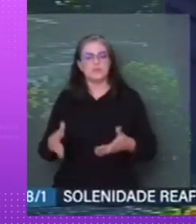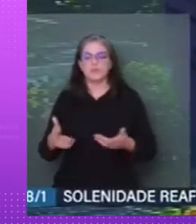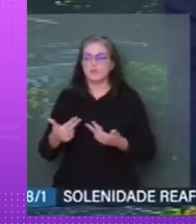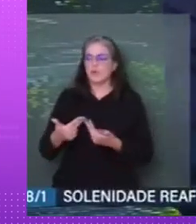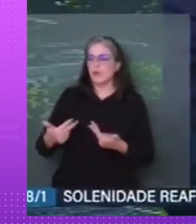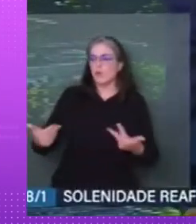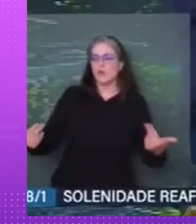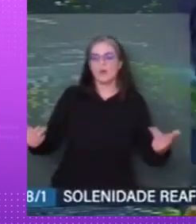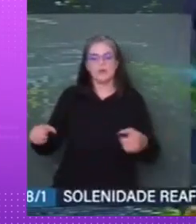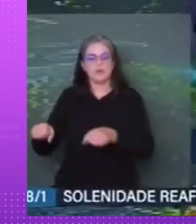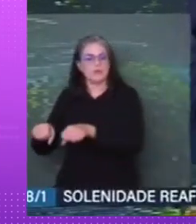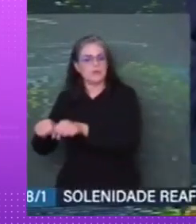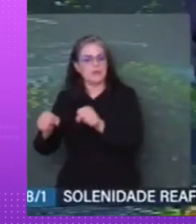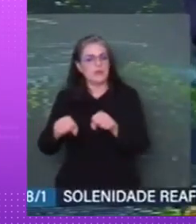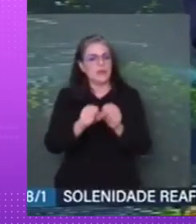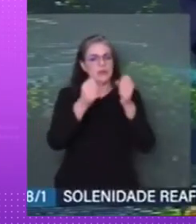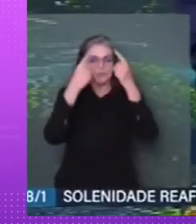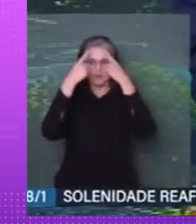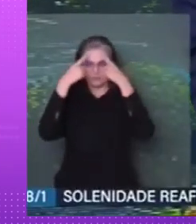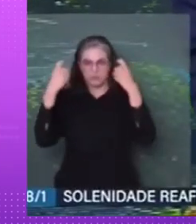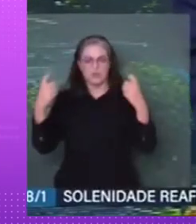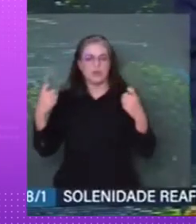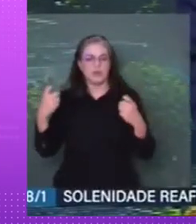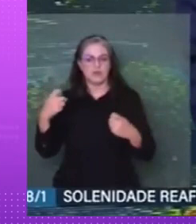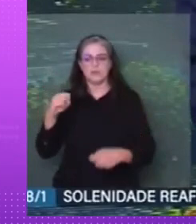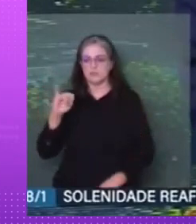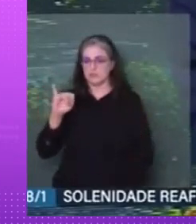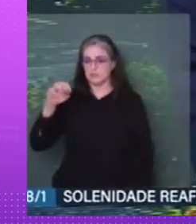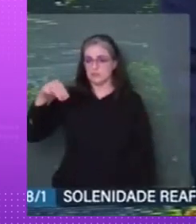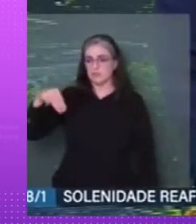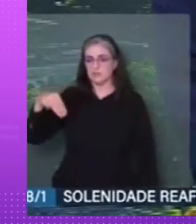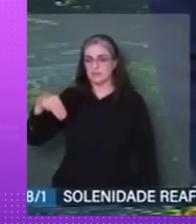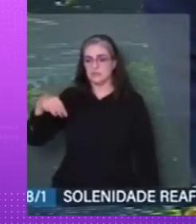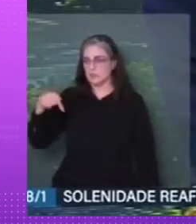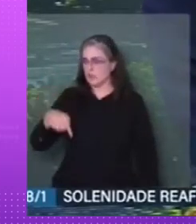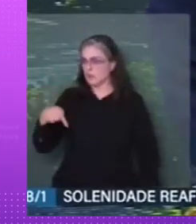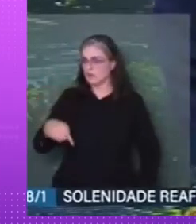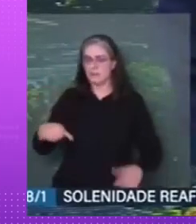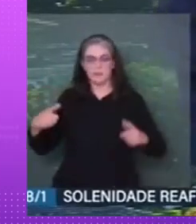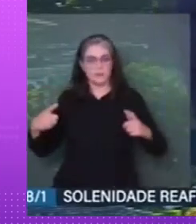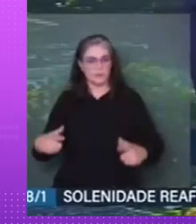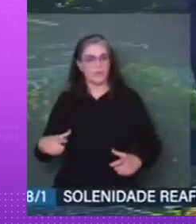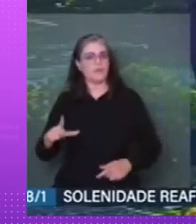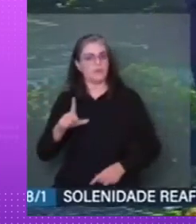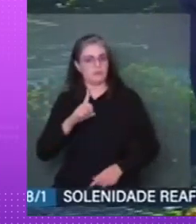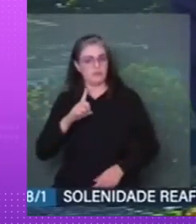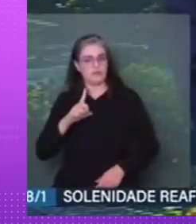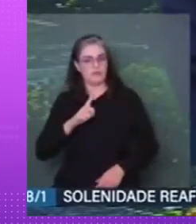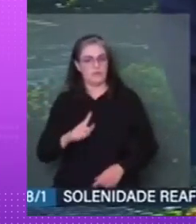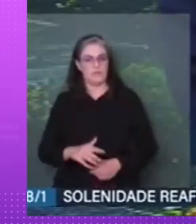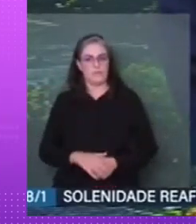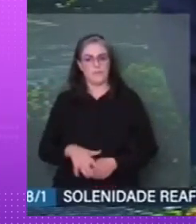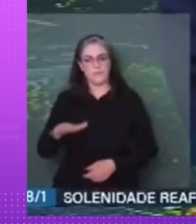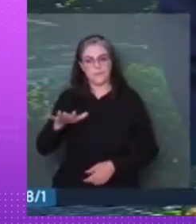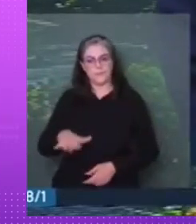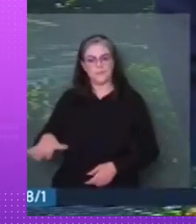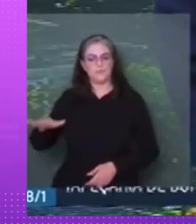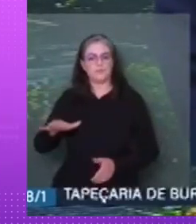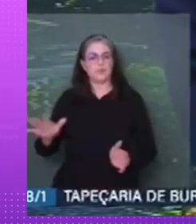torcidas falando se valeu ou se não valeu. E a linha do meio, né, a questão mais